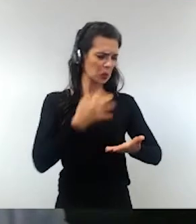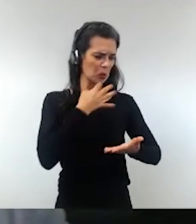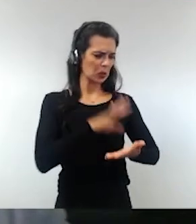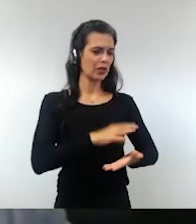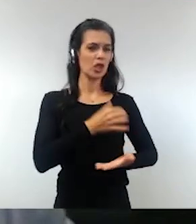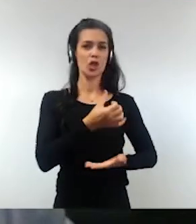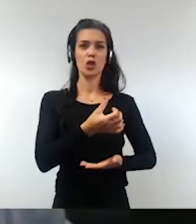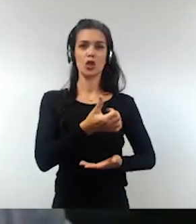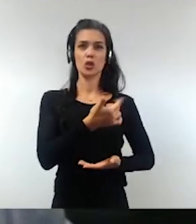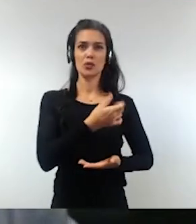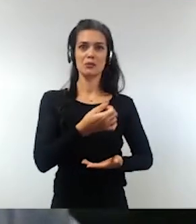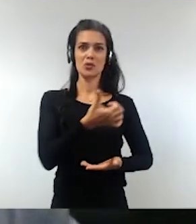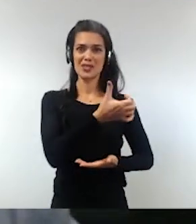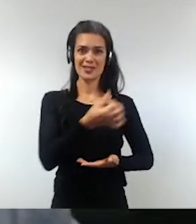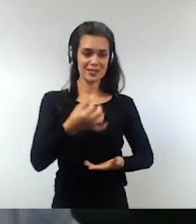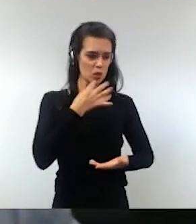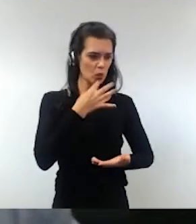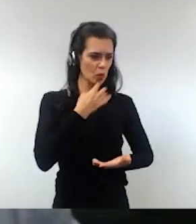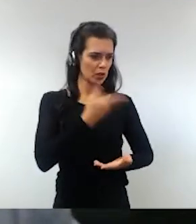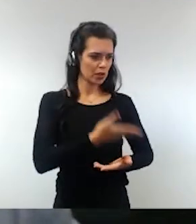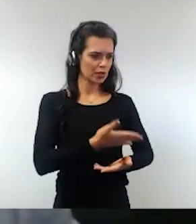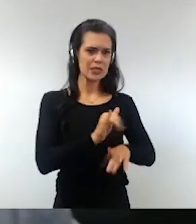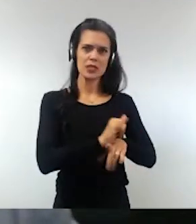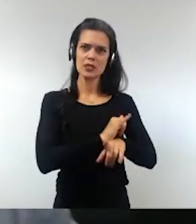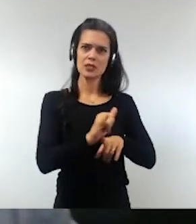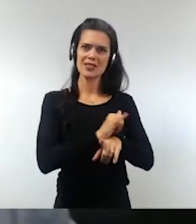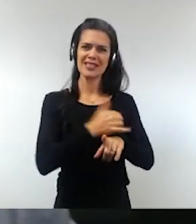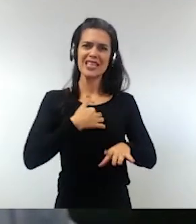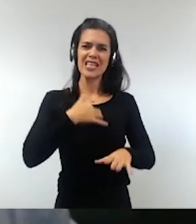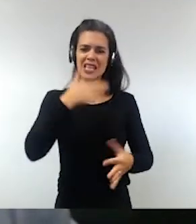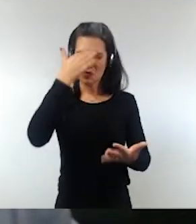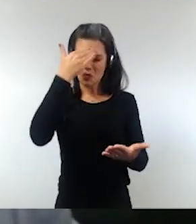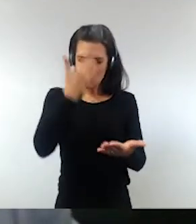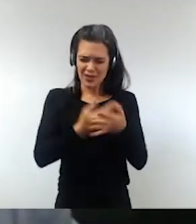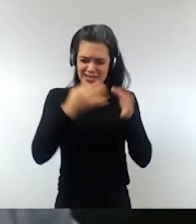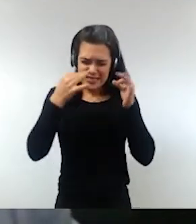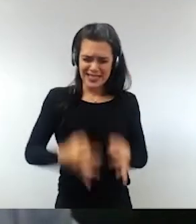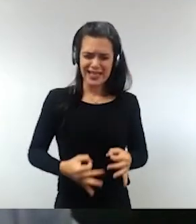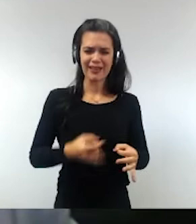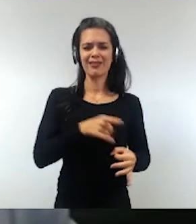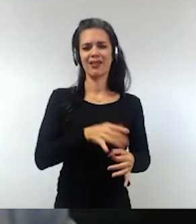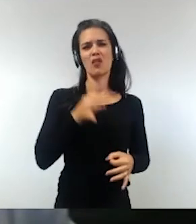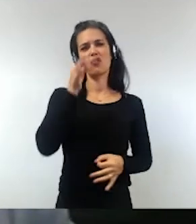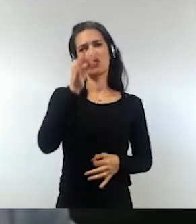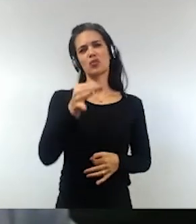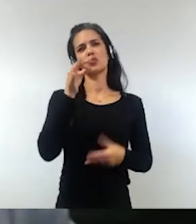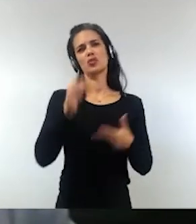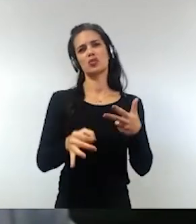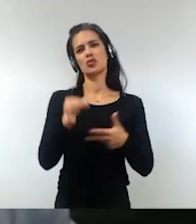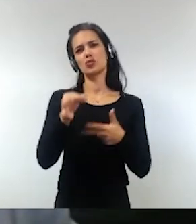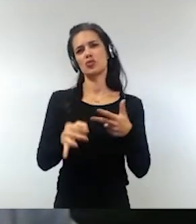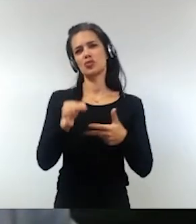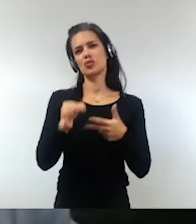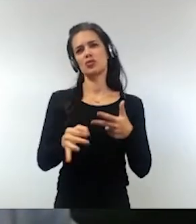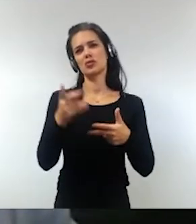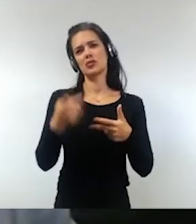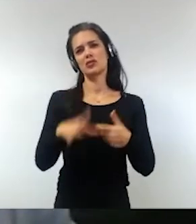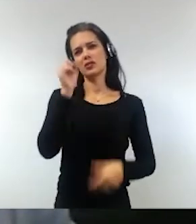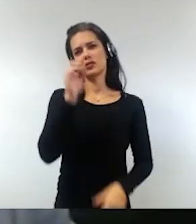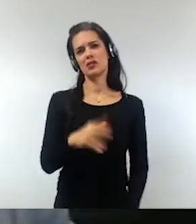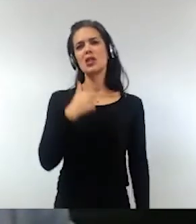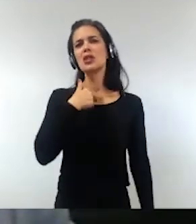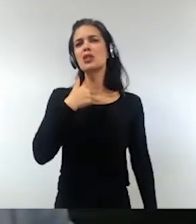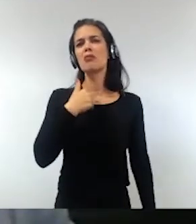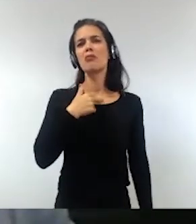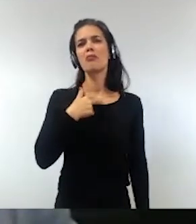conheci, me apaixonei, e eu tenho a certeza plena que esse é o futuro da justiça brasileira. Não se pode